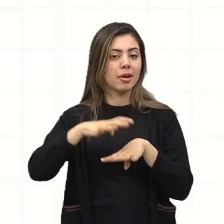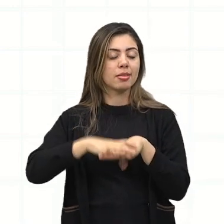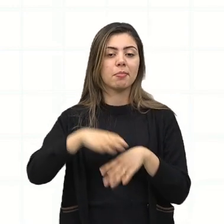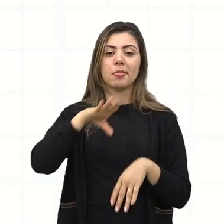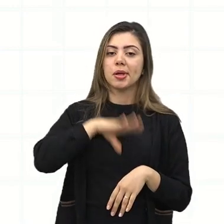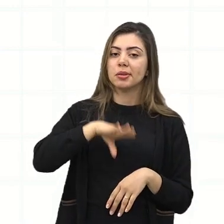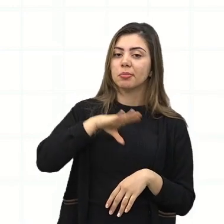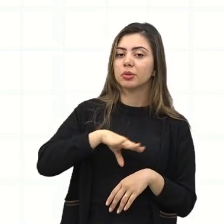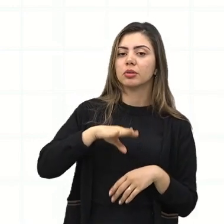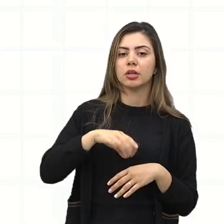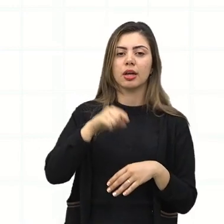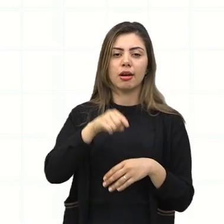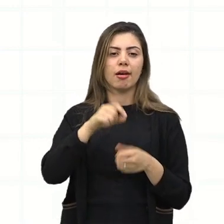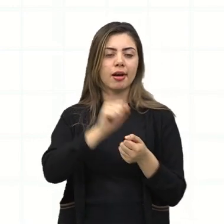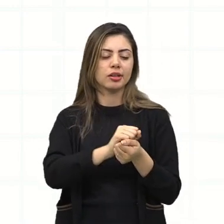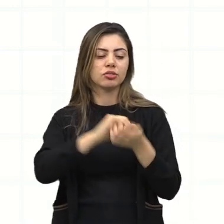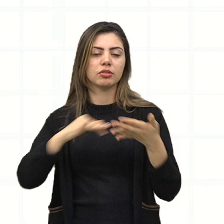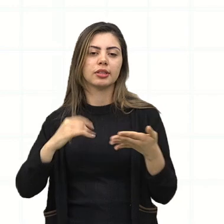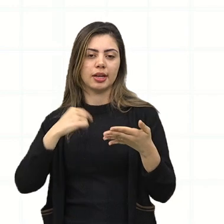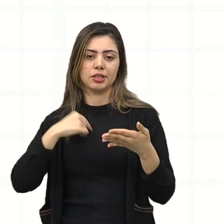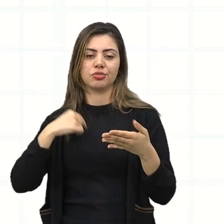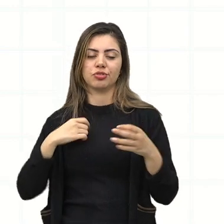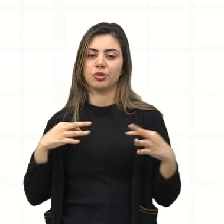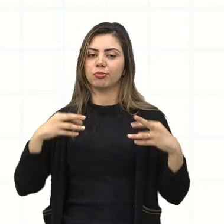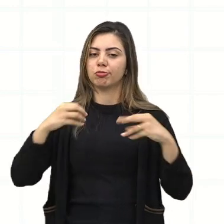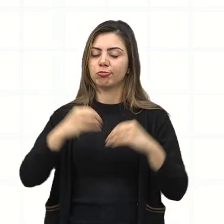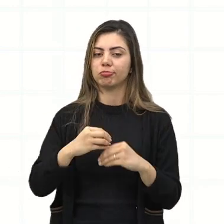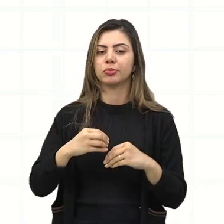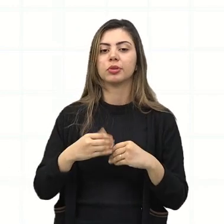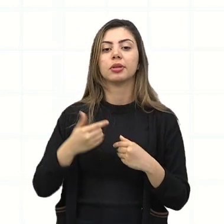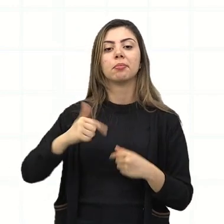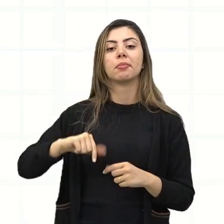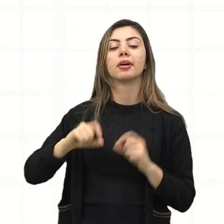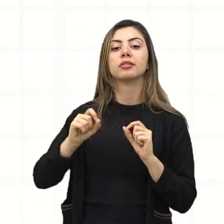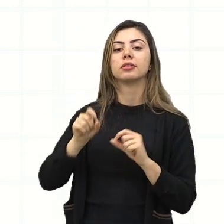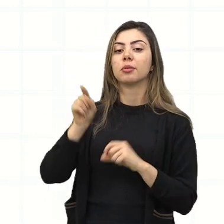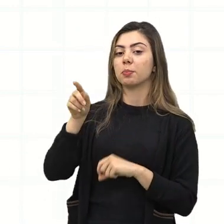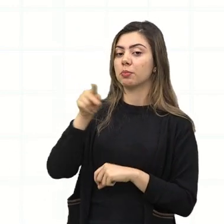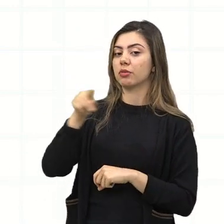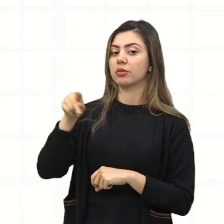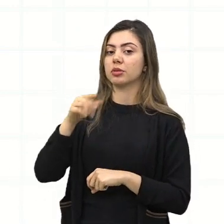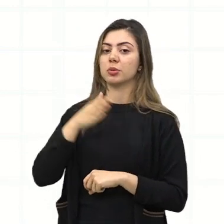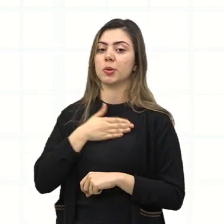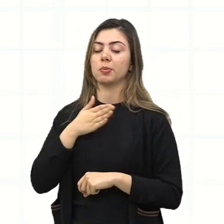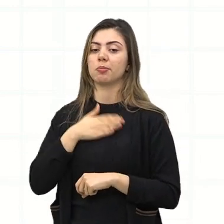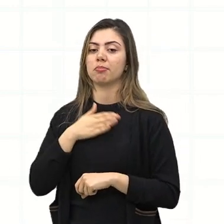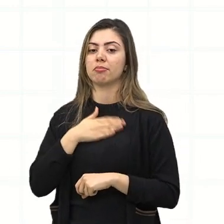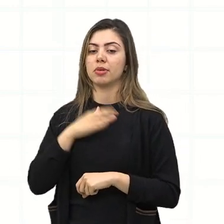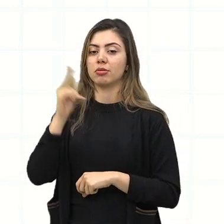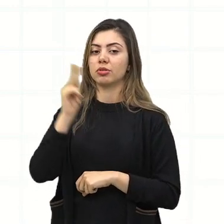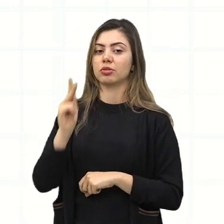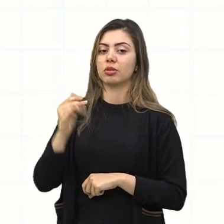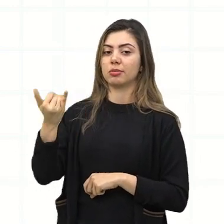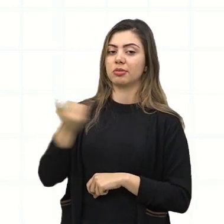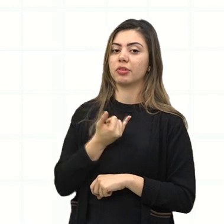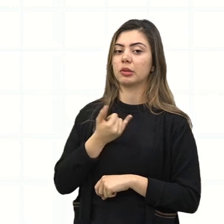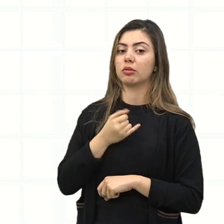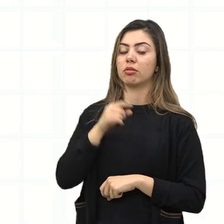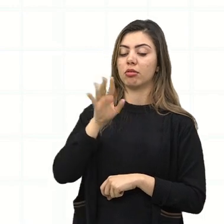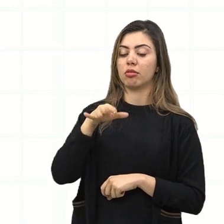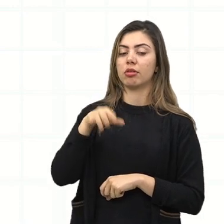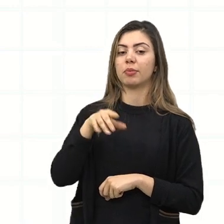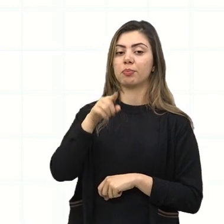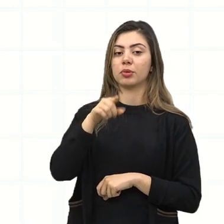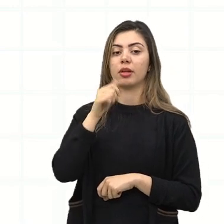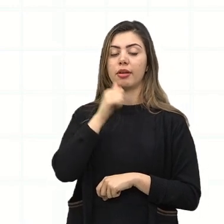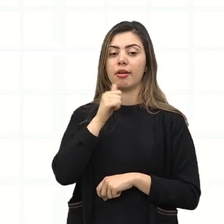portuguesa, fiz todas as minhas atividades e o meu professor de história disse: Helena, faça a correção